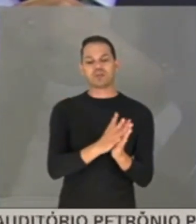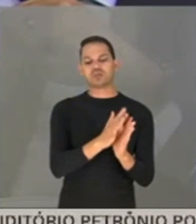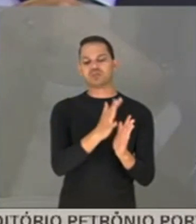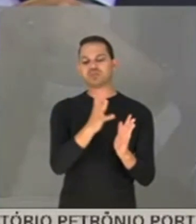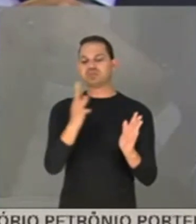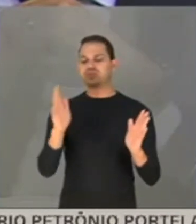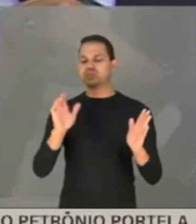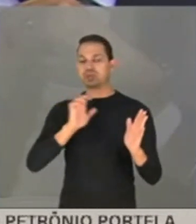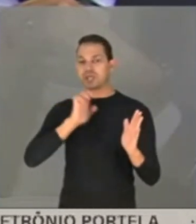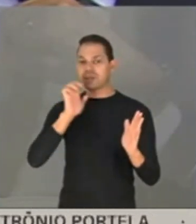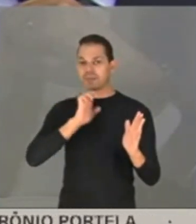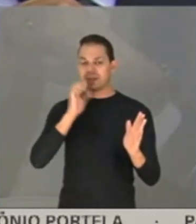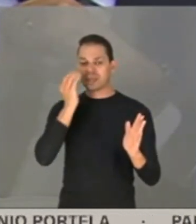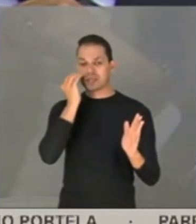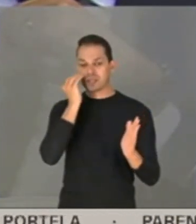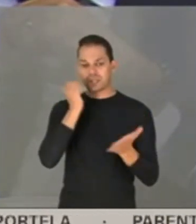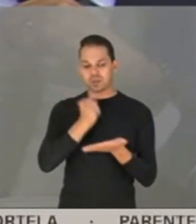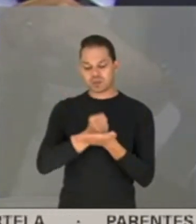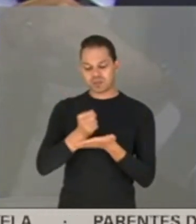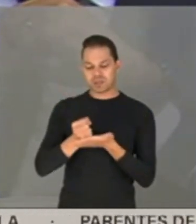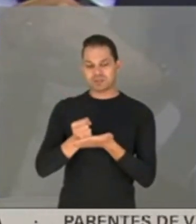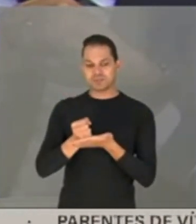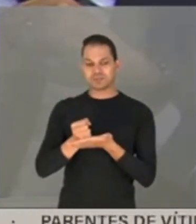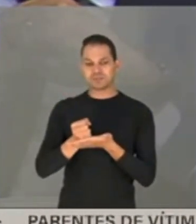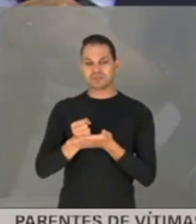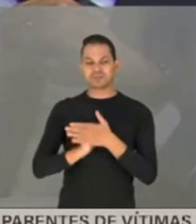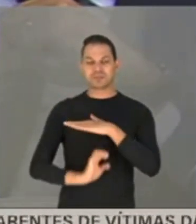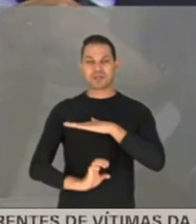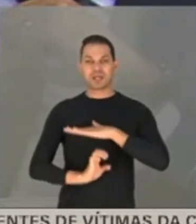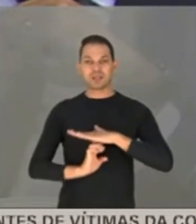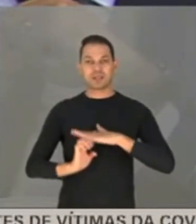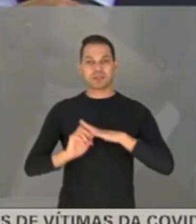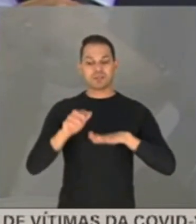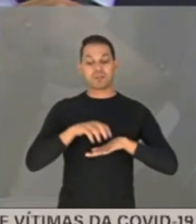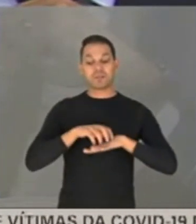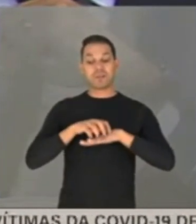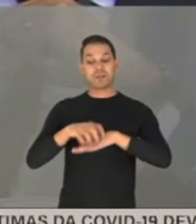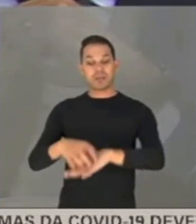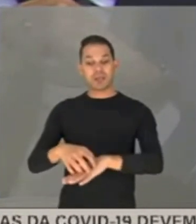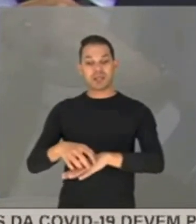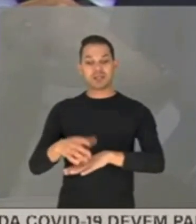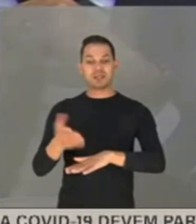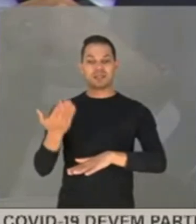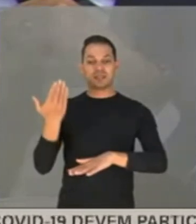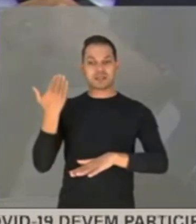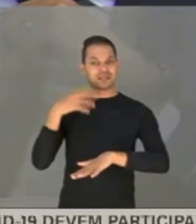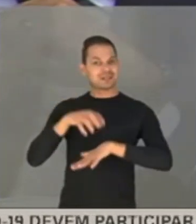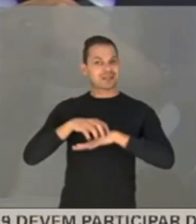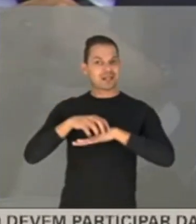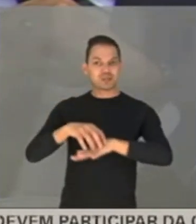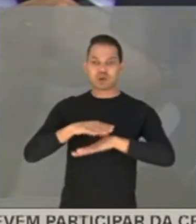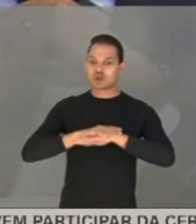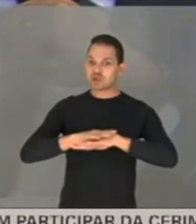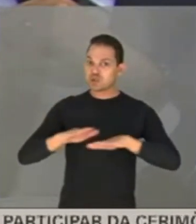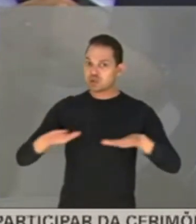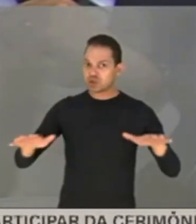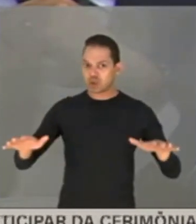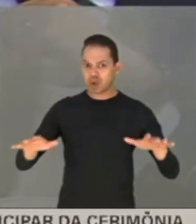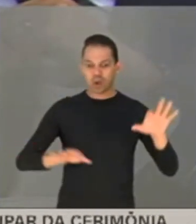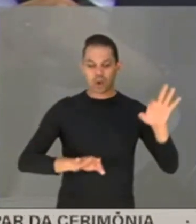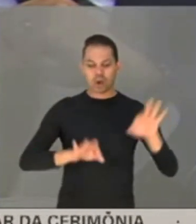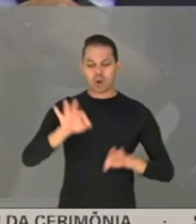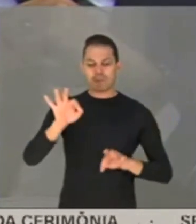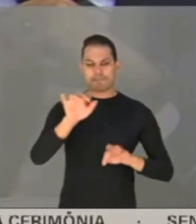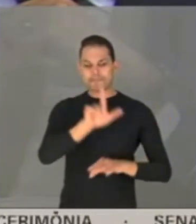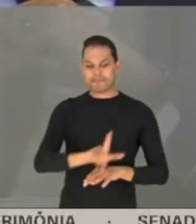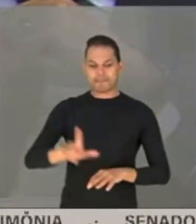emergencial para a contratação da empresa de transporte. Nessa época, a gente só prestava transporte, nós não éramos ainda o operador